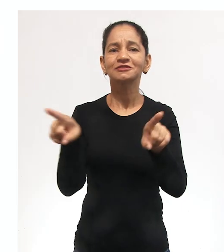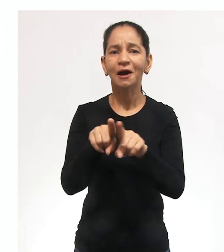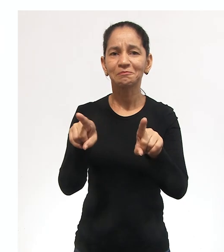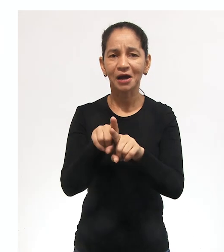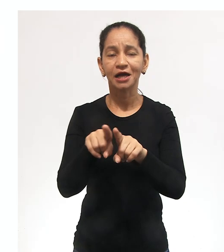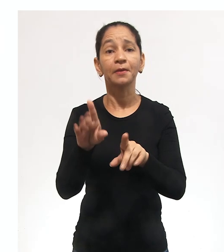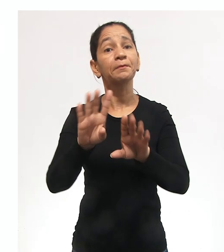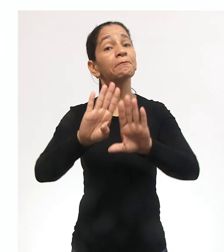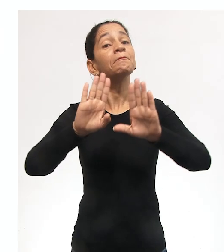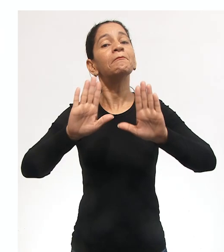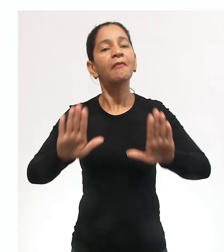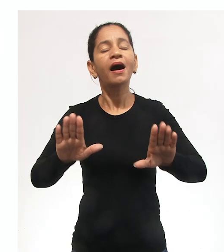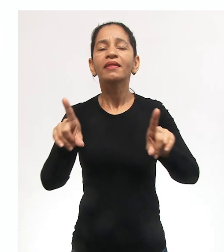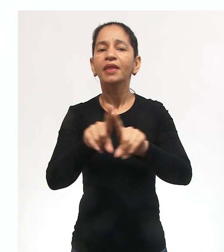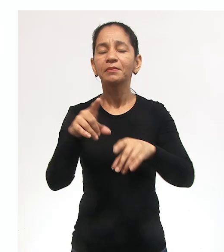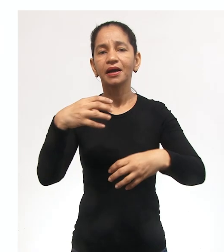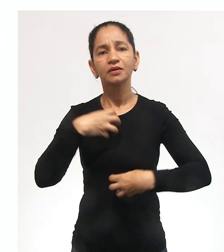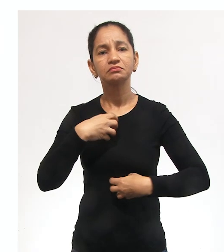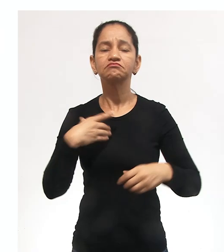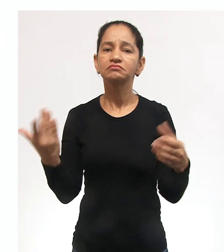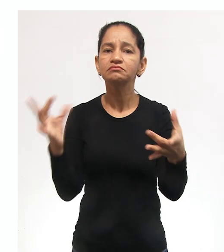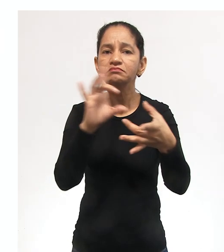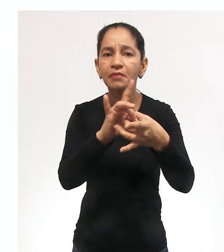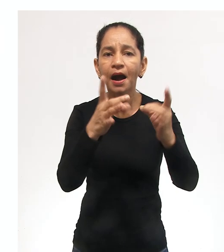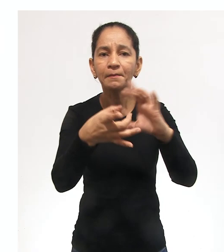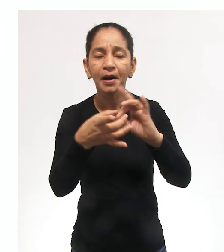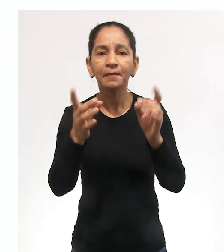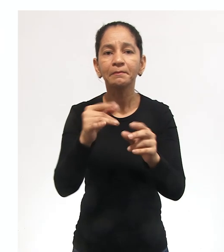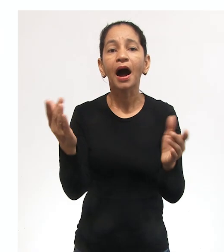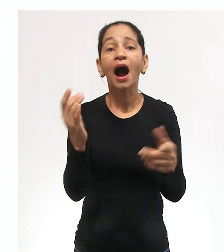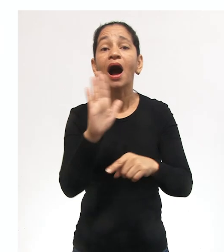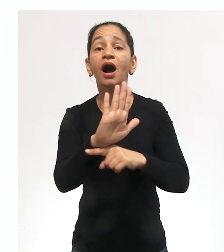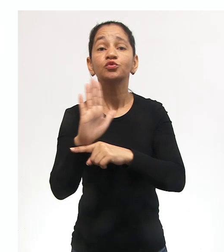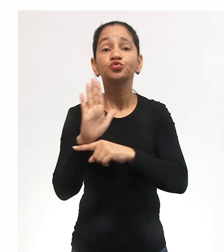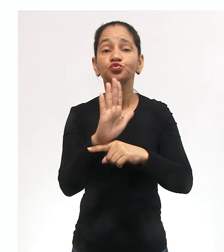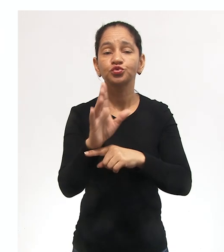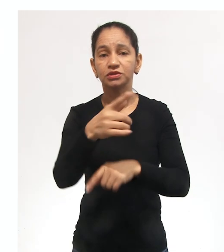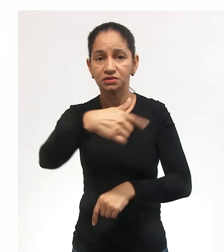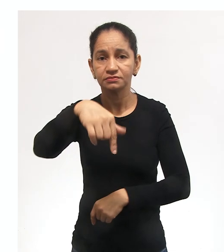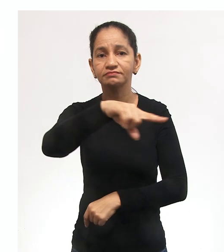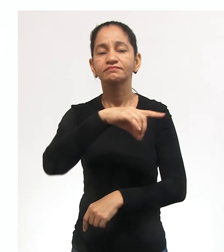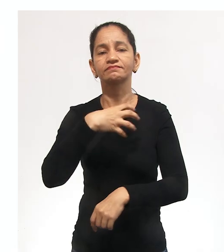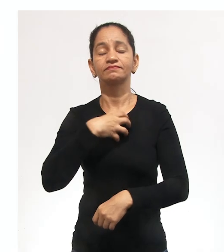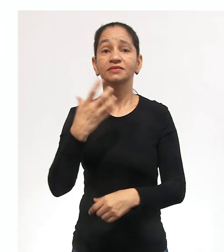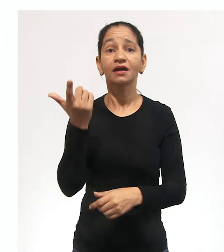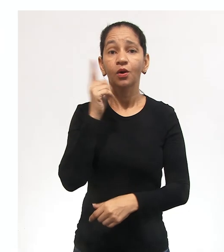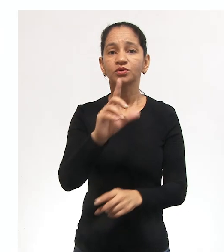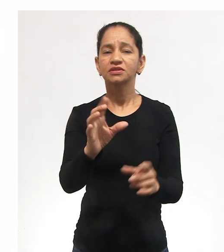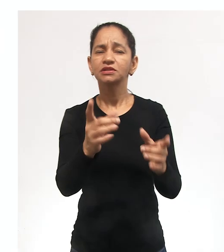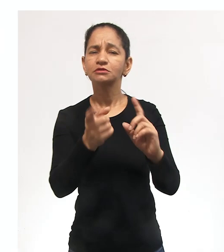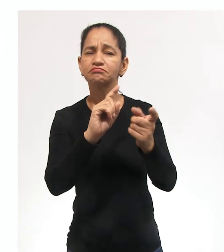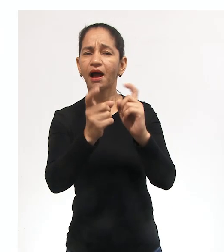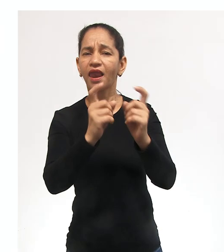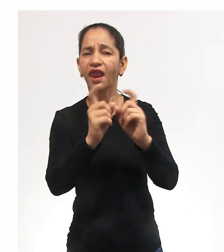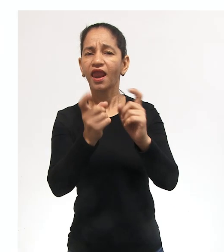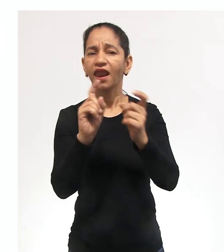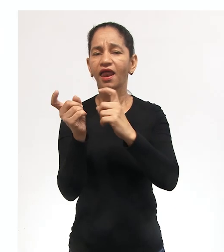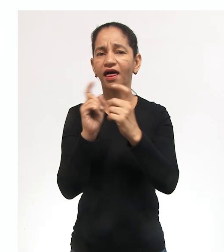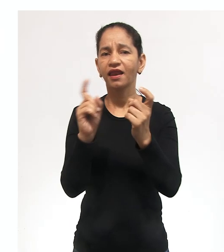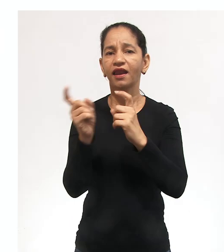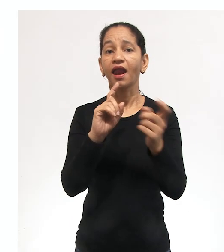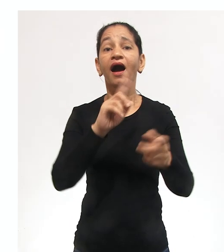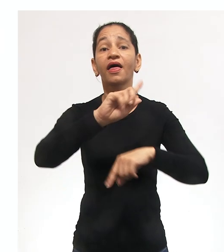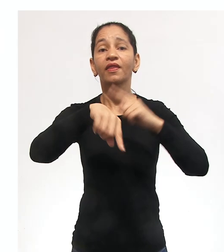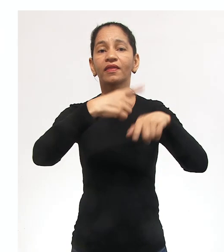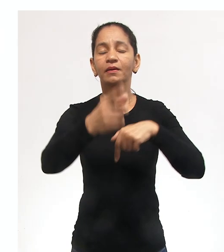também como os estudantes cooperaram para respondê-las, para chegar numa resposta dessas